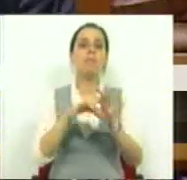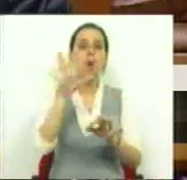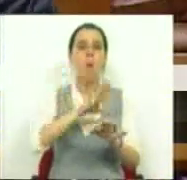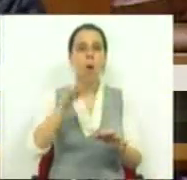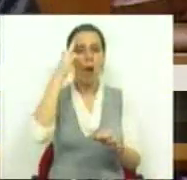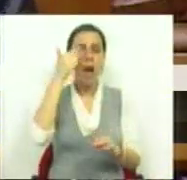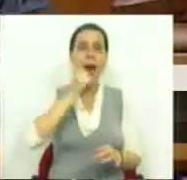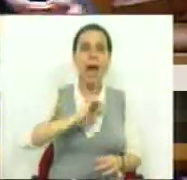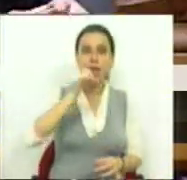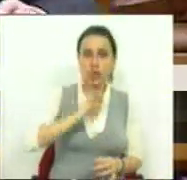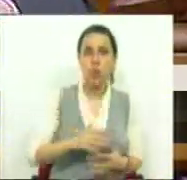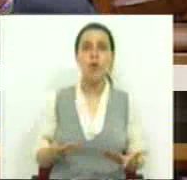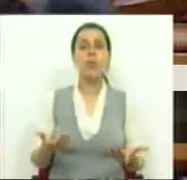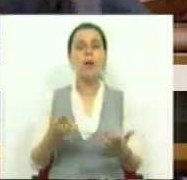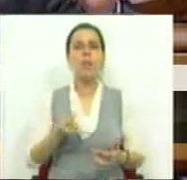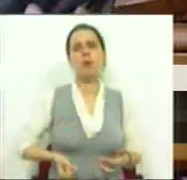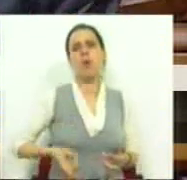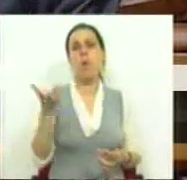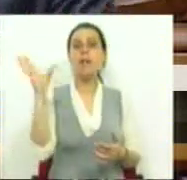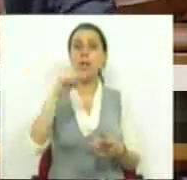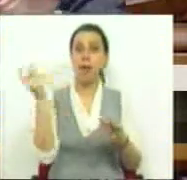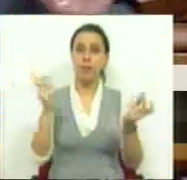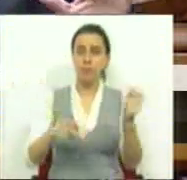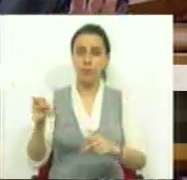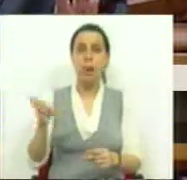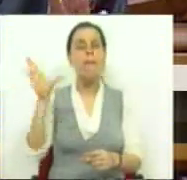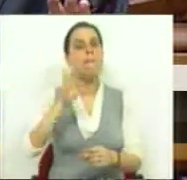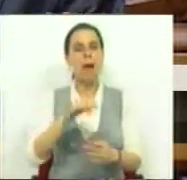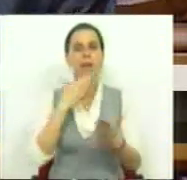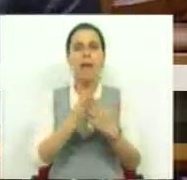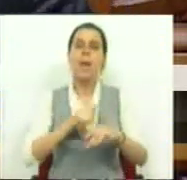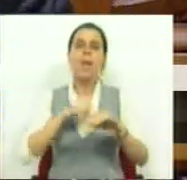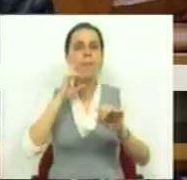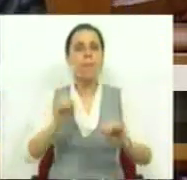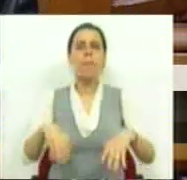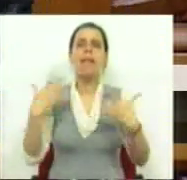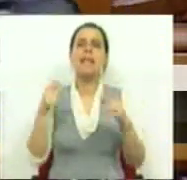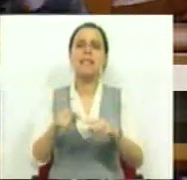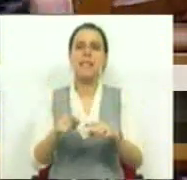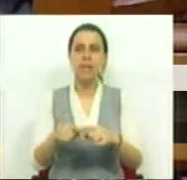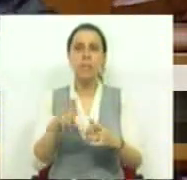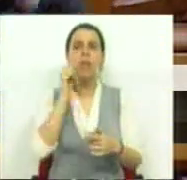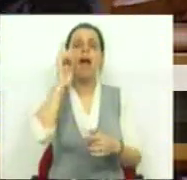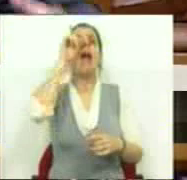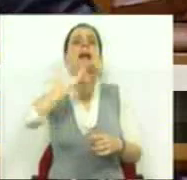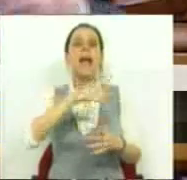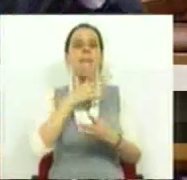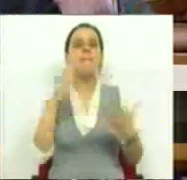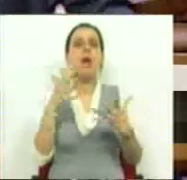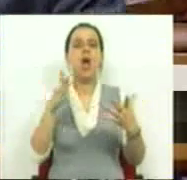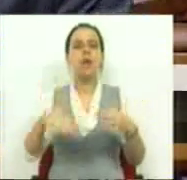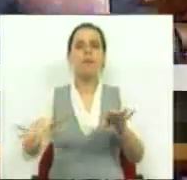Região Autónoma dos Açores, e quantas mais forem aparecendo, mais vai vencendo o princípio. Curiosamente, quem são dos